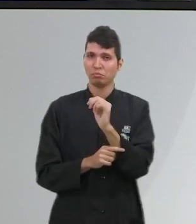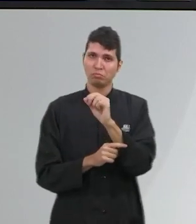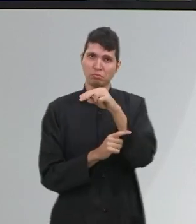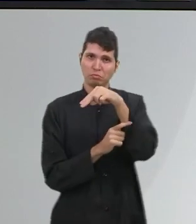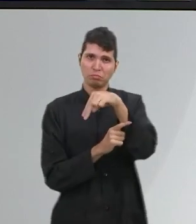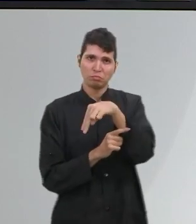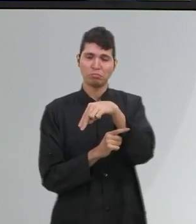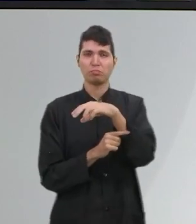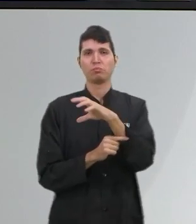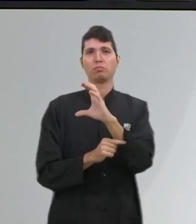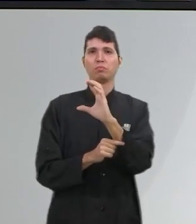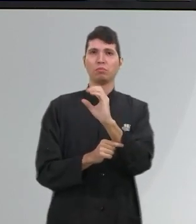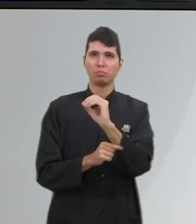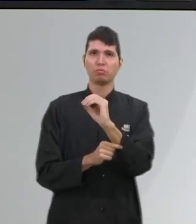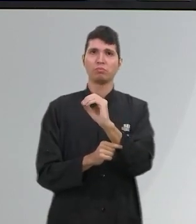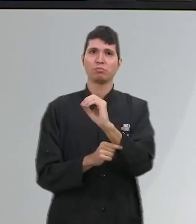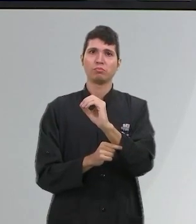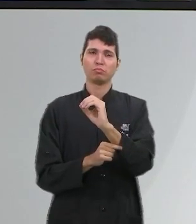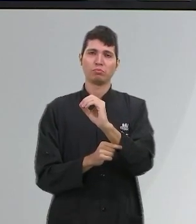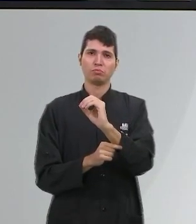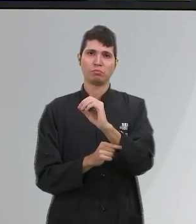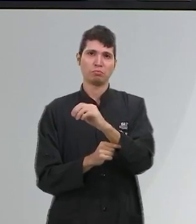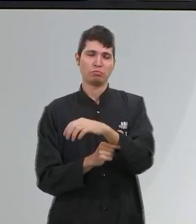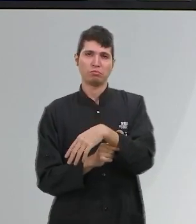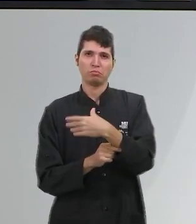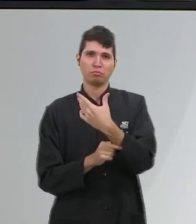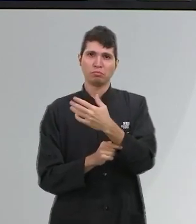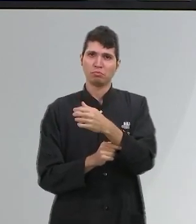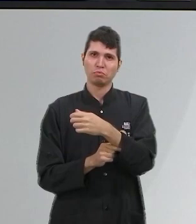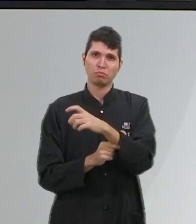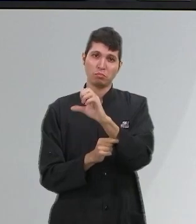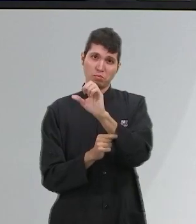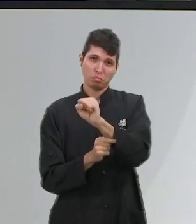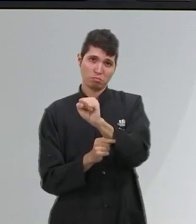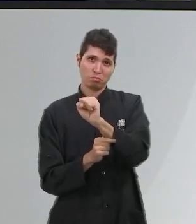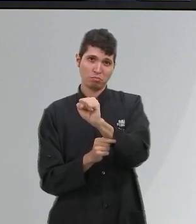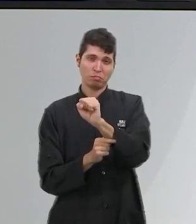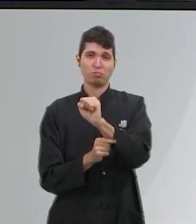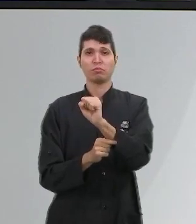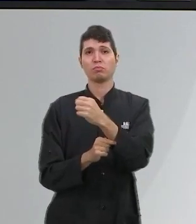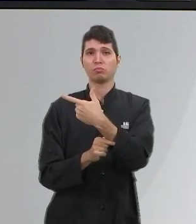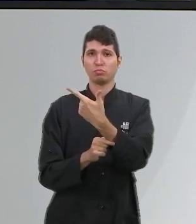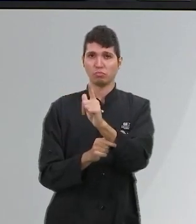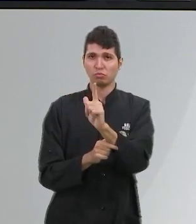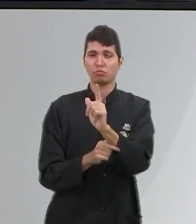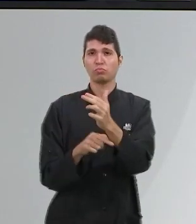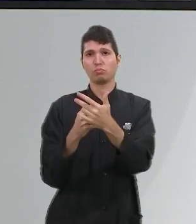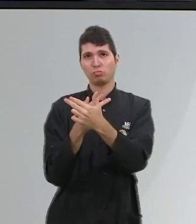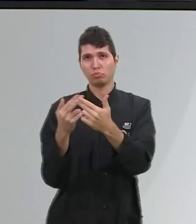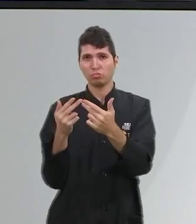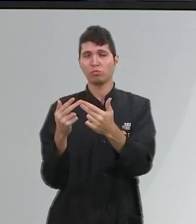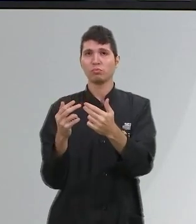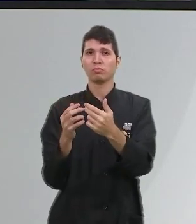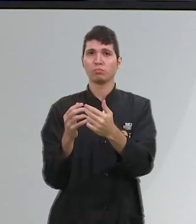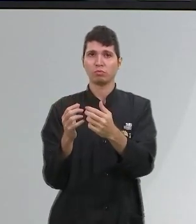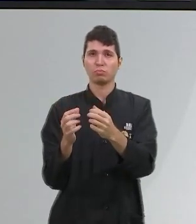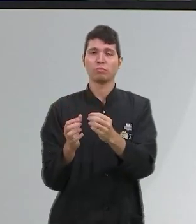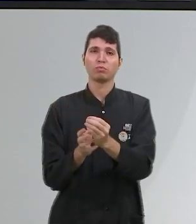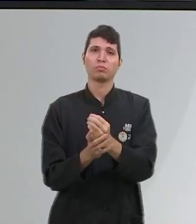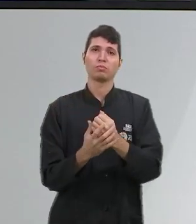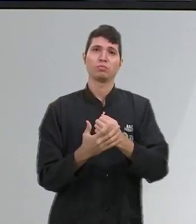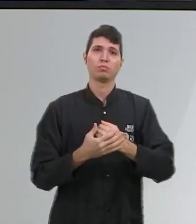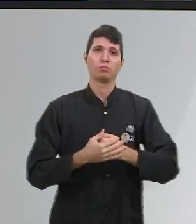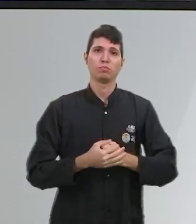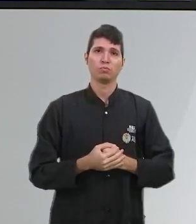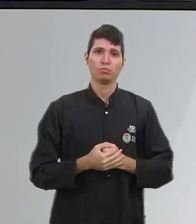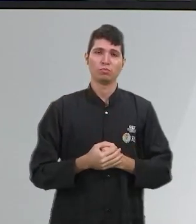nitrogênio, oxigênio, enxofre são elementos bem comuns de aparecerem nas fórmulas químicas, tá?